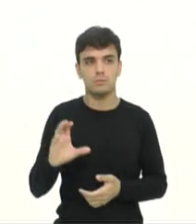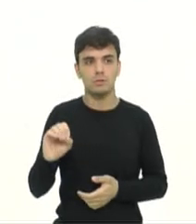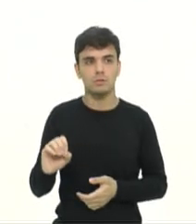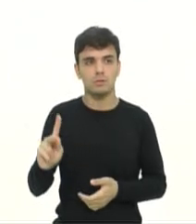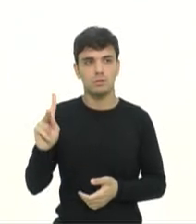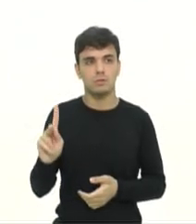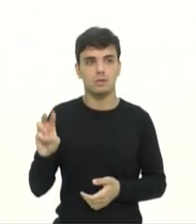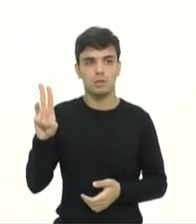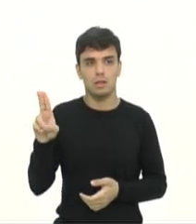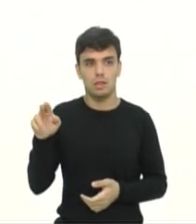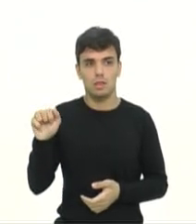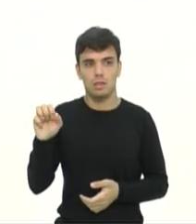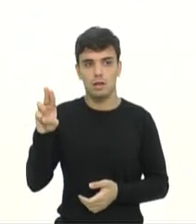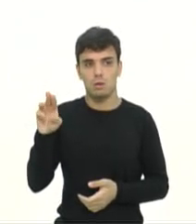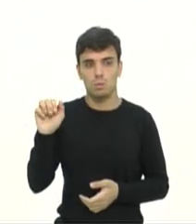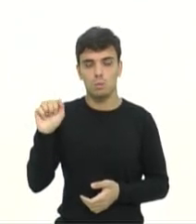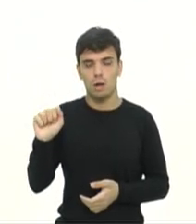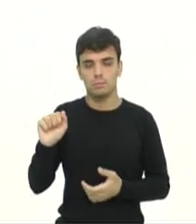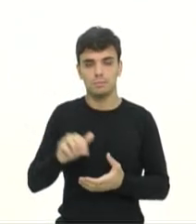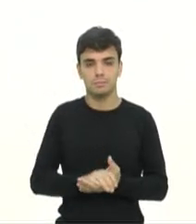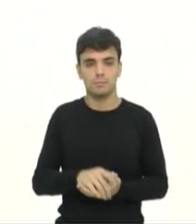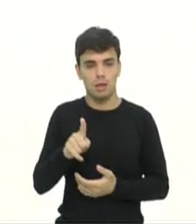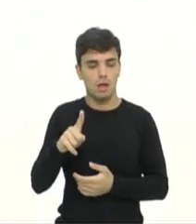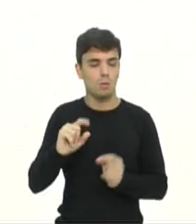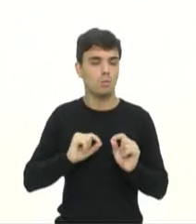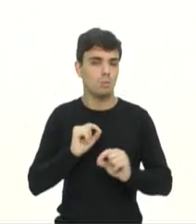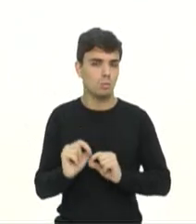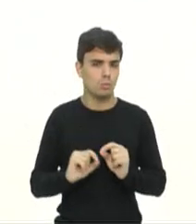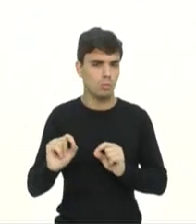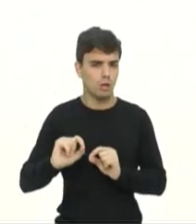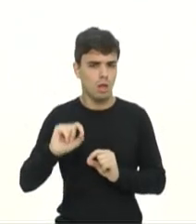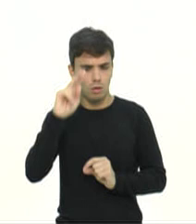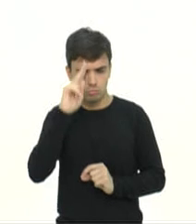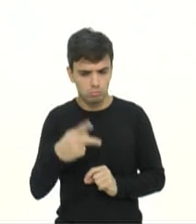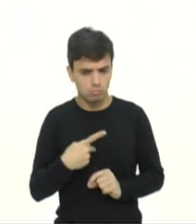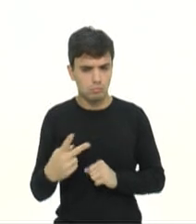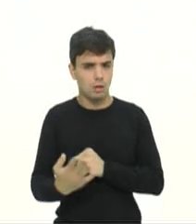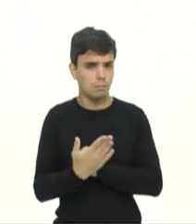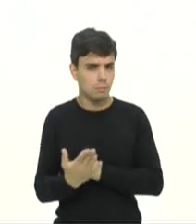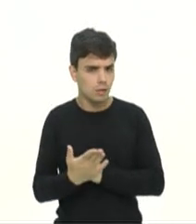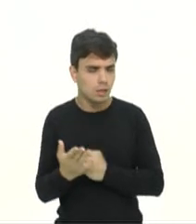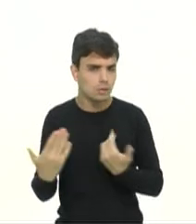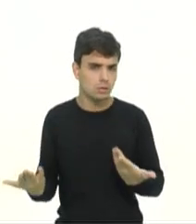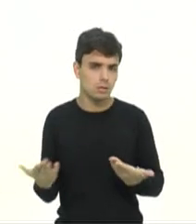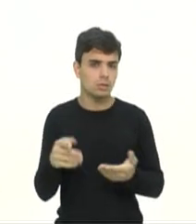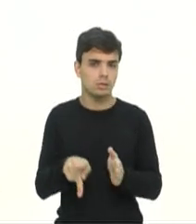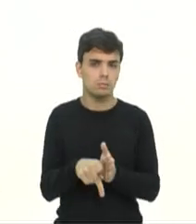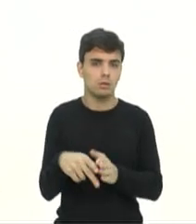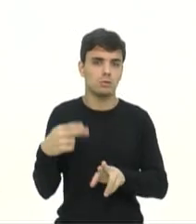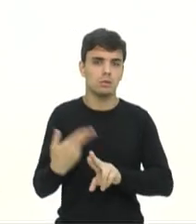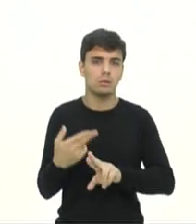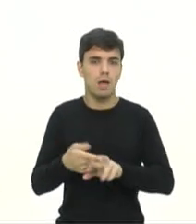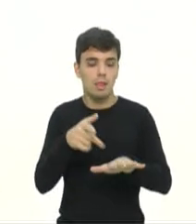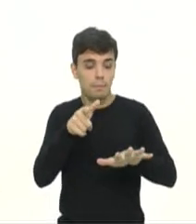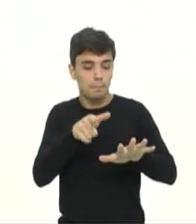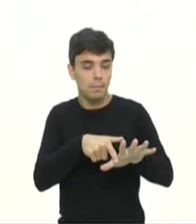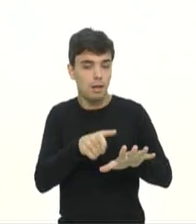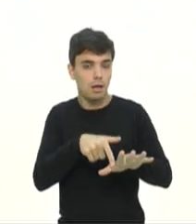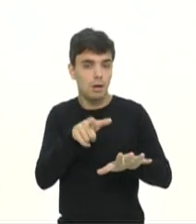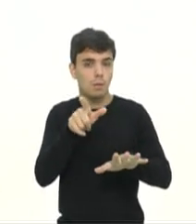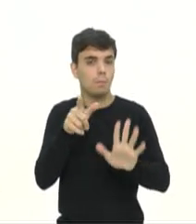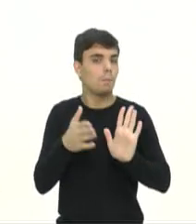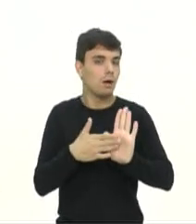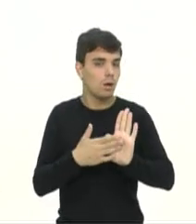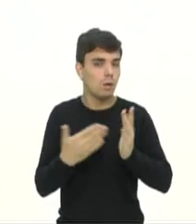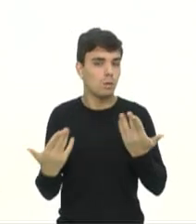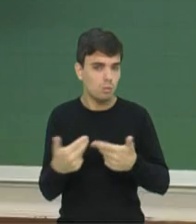Okinawa-te. Trata-se de uma arte de autodefesa pessoal que tinha como característica principal a utilização das mãos e dos pés como armas de combate.